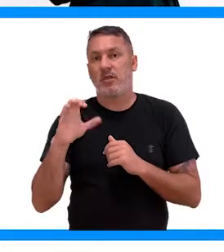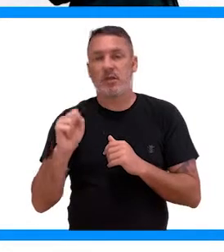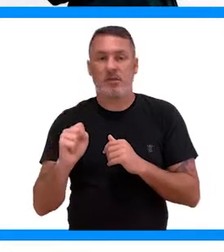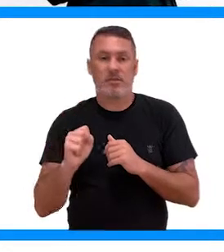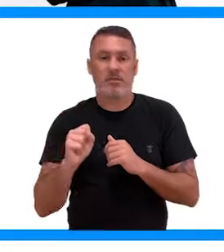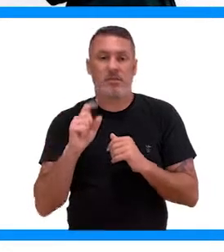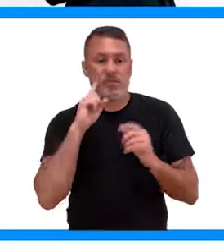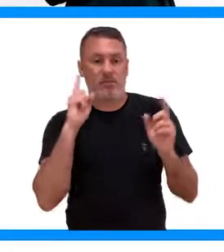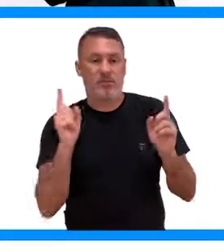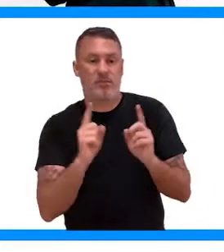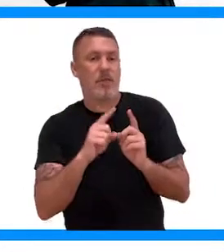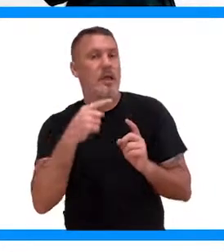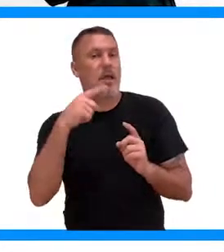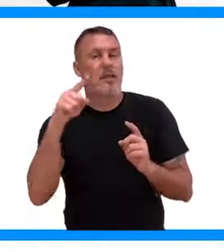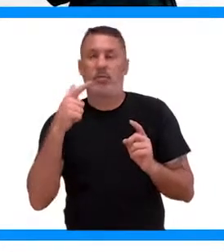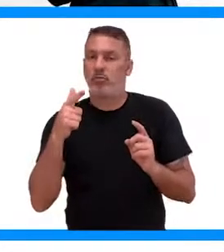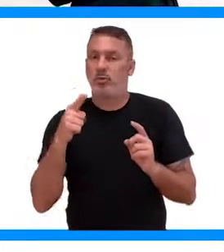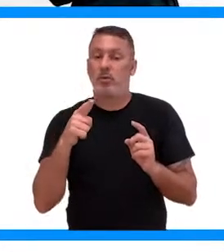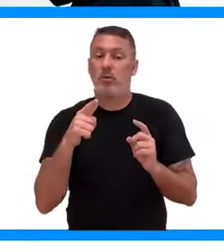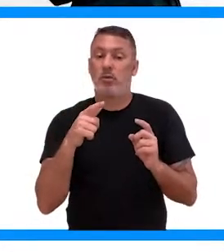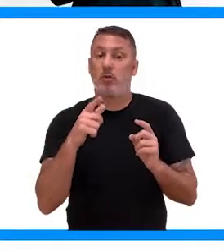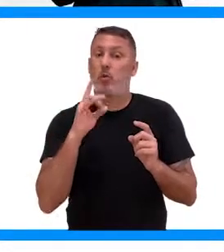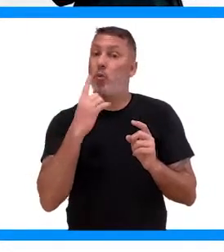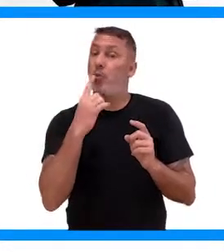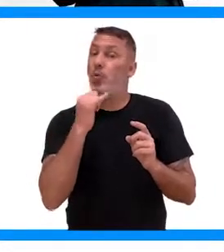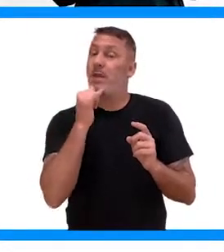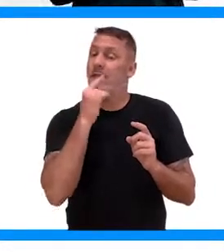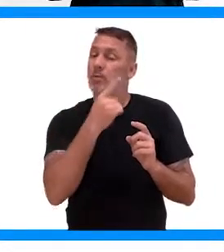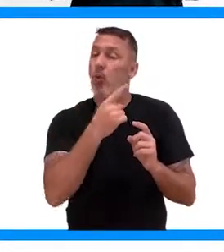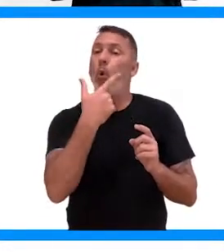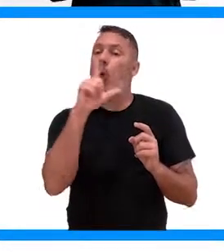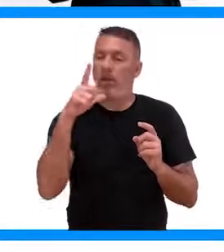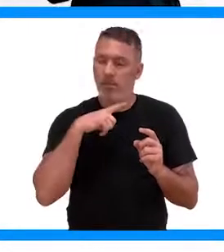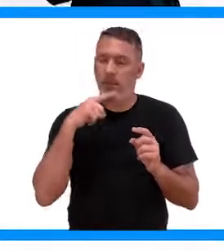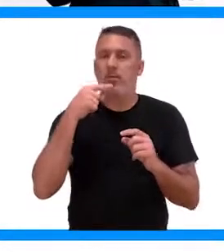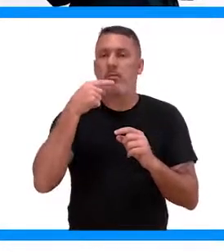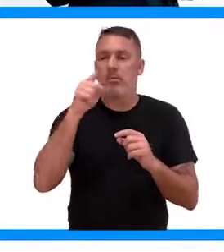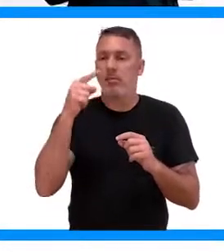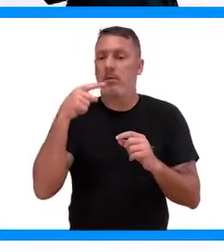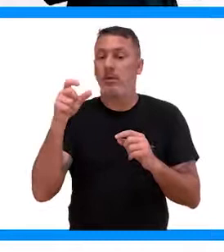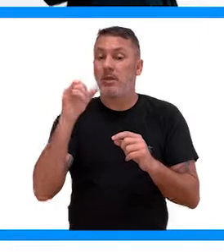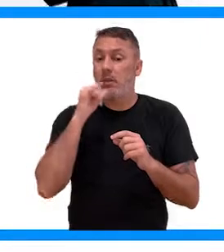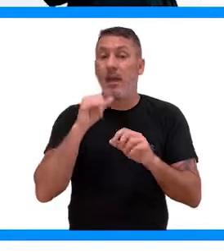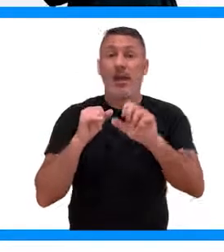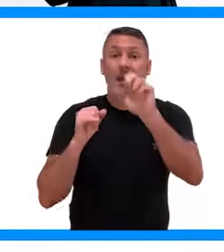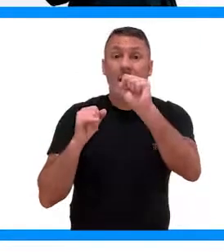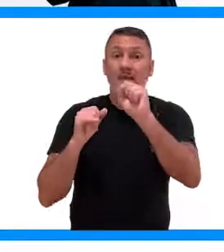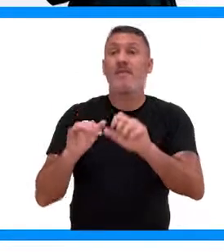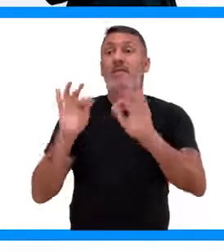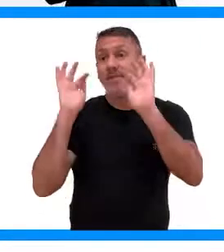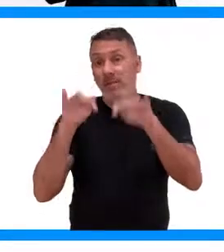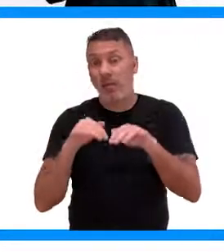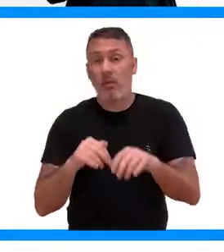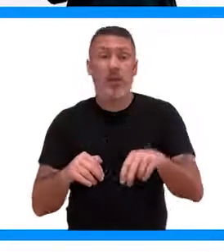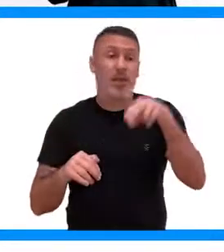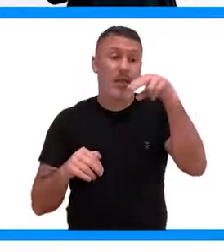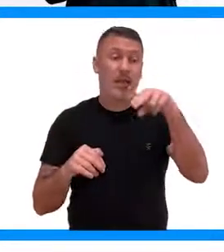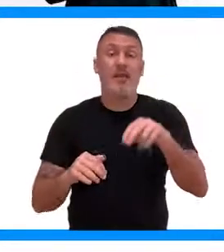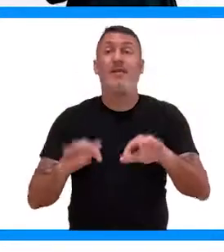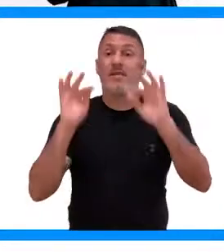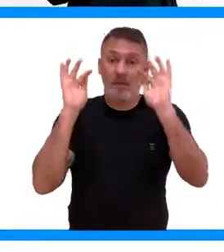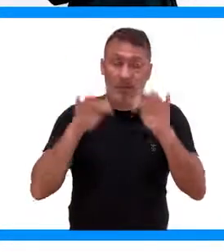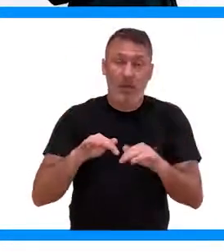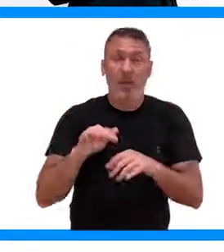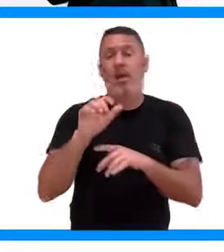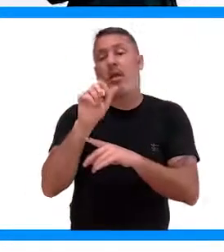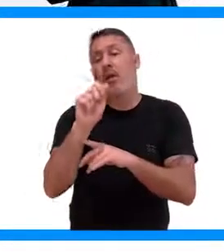e tic-tacs, ok? Não vai levar acento, só nesse caso. Nos outros casos todos, se terminou com S, terminou com